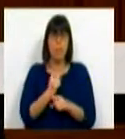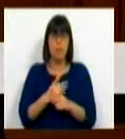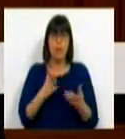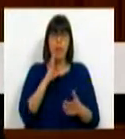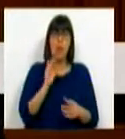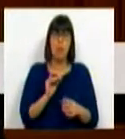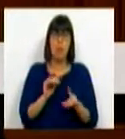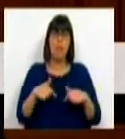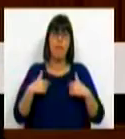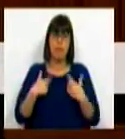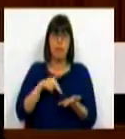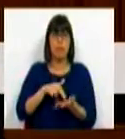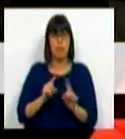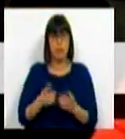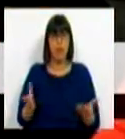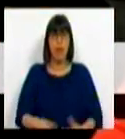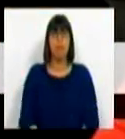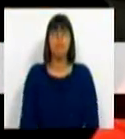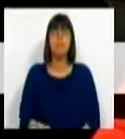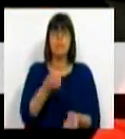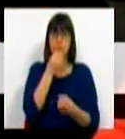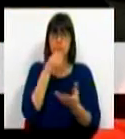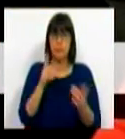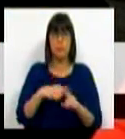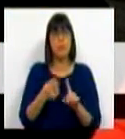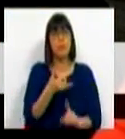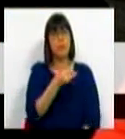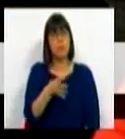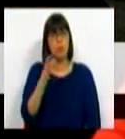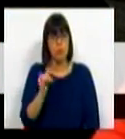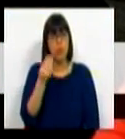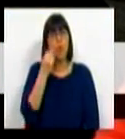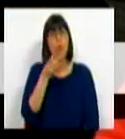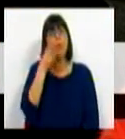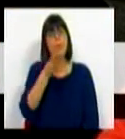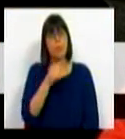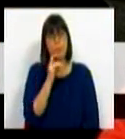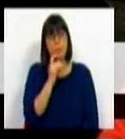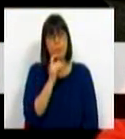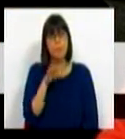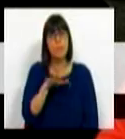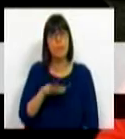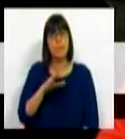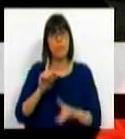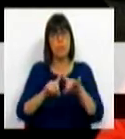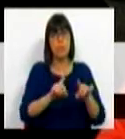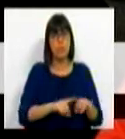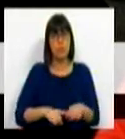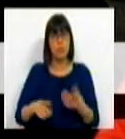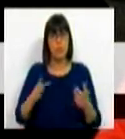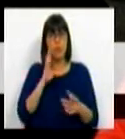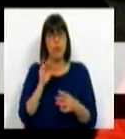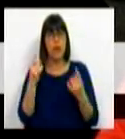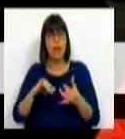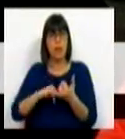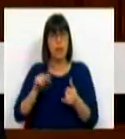o banco tomou essas posições. Muito bem. Em 2012, como classificaria a situação das diversas subsidiárias que o banco